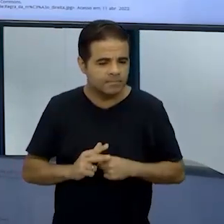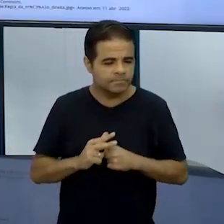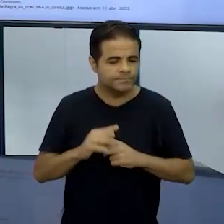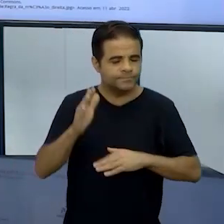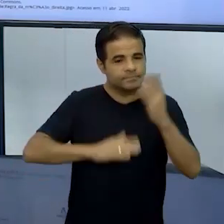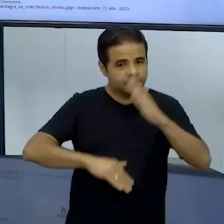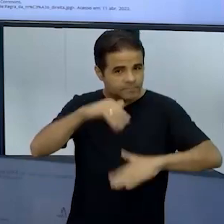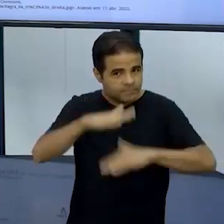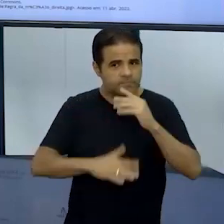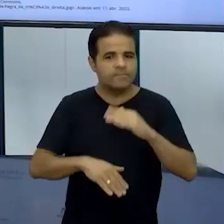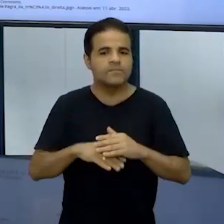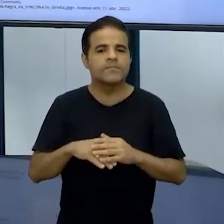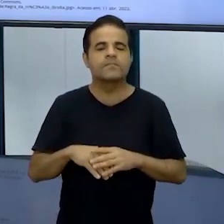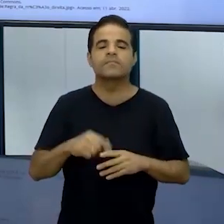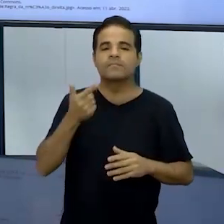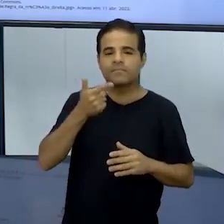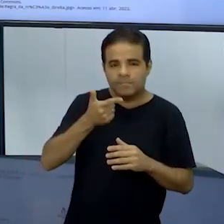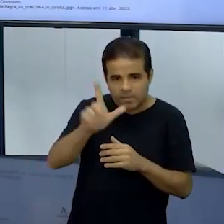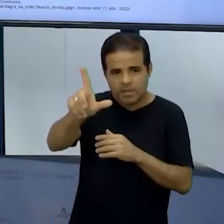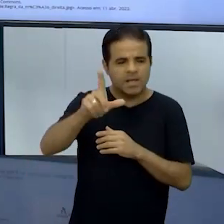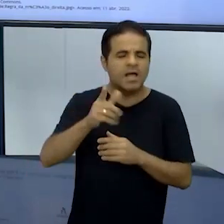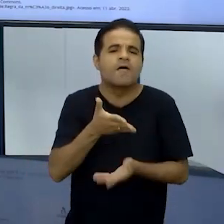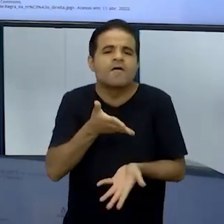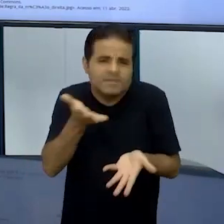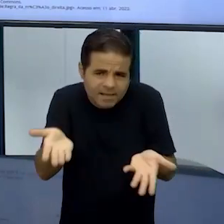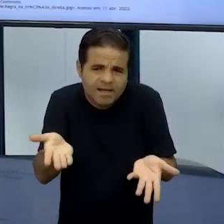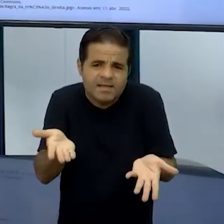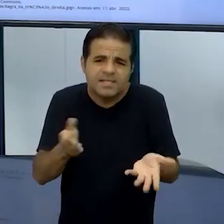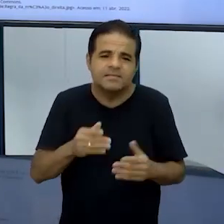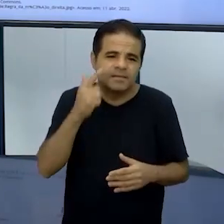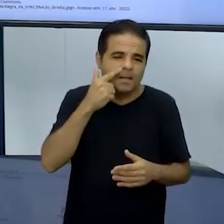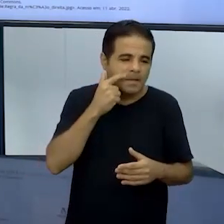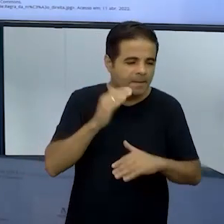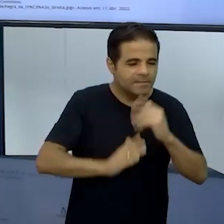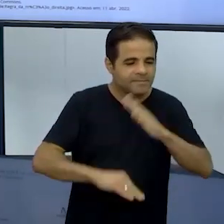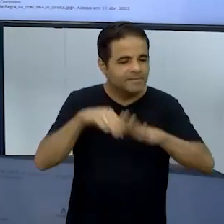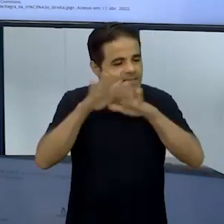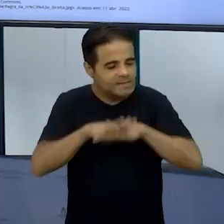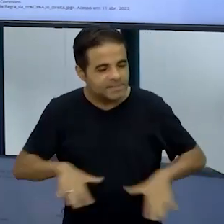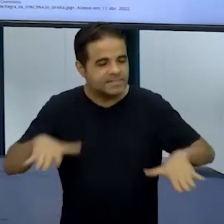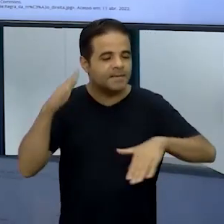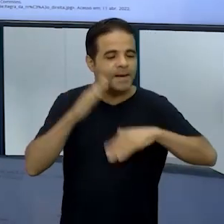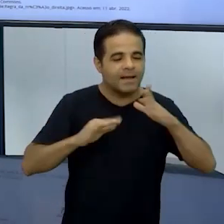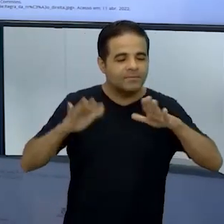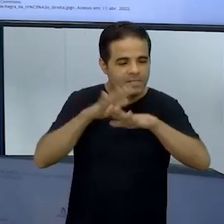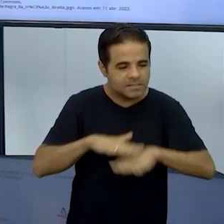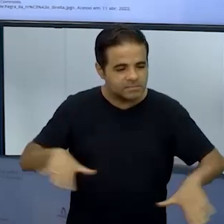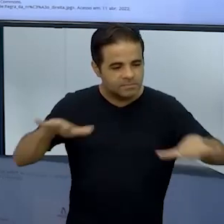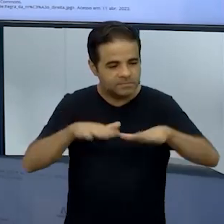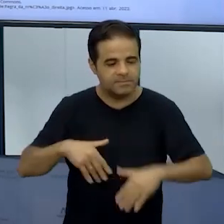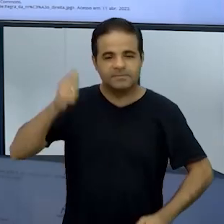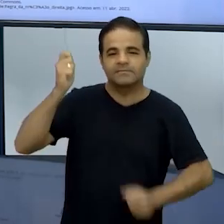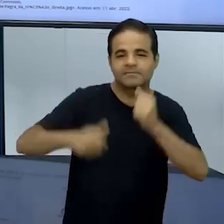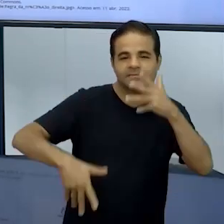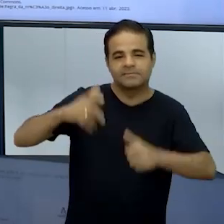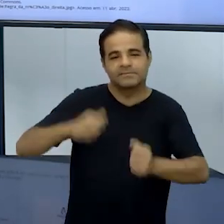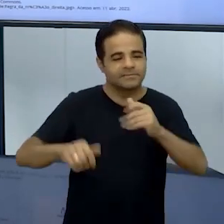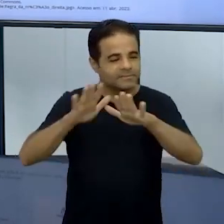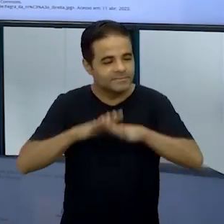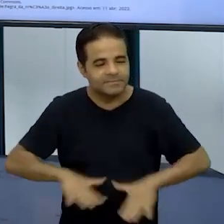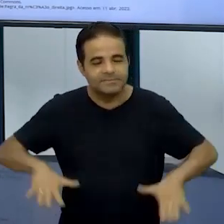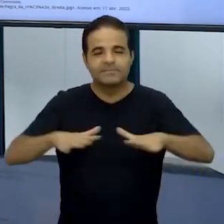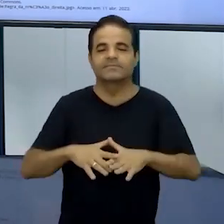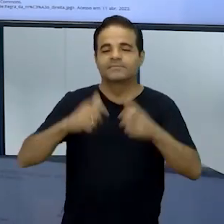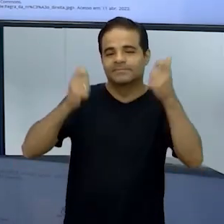energia elétrica, tá? Porque o pessoal fala assim, Giba, isso aí a gente é corriqueiro, a gente sabe que isso aí acontece, essa transformação. Mas